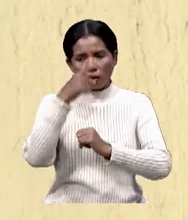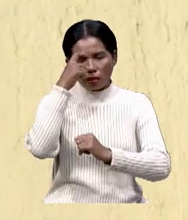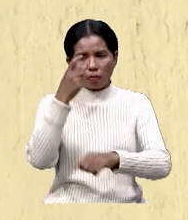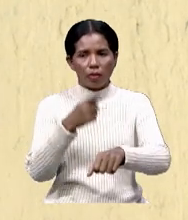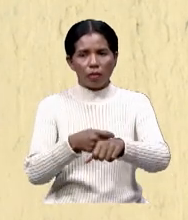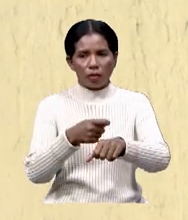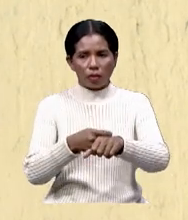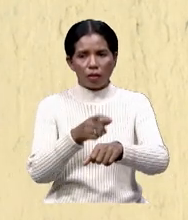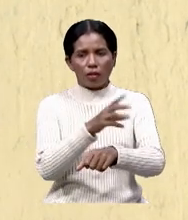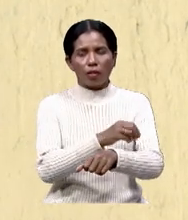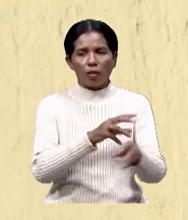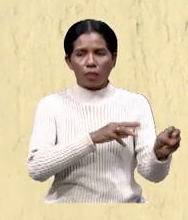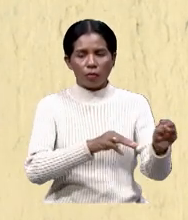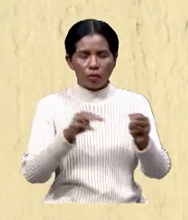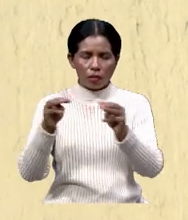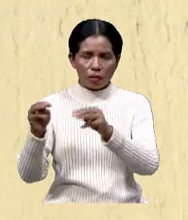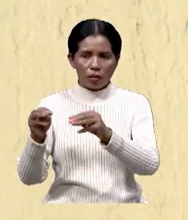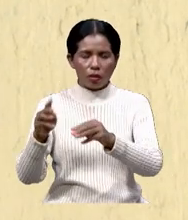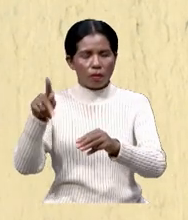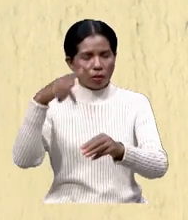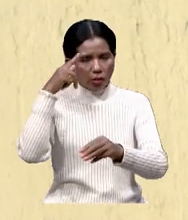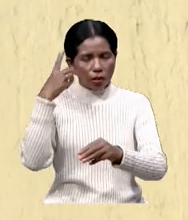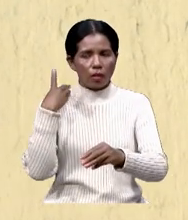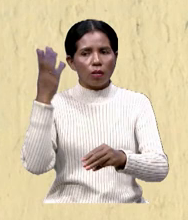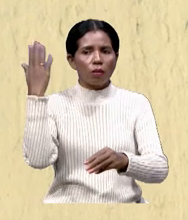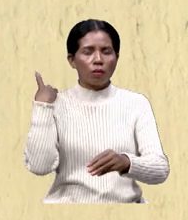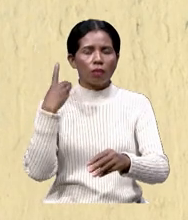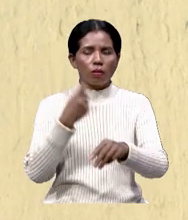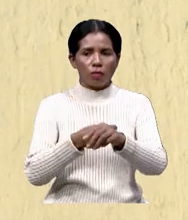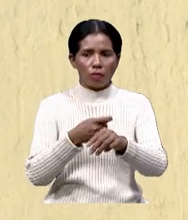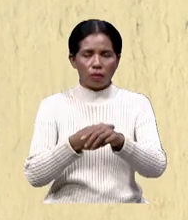momento de mudança, transformação. Formação política também, o lucro, o tempo,